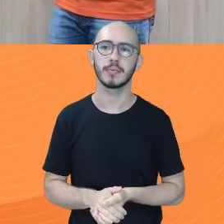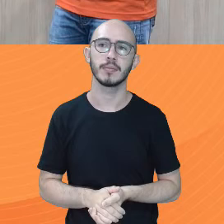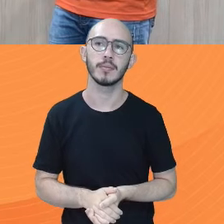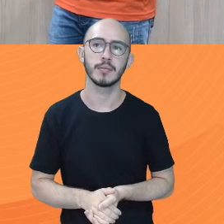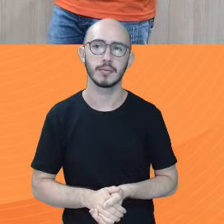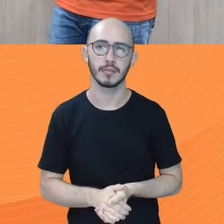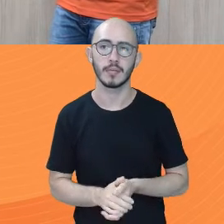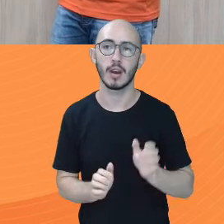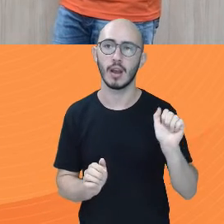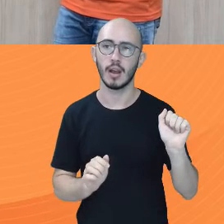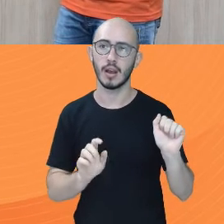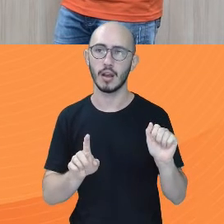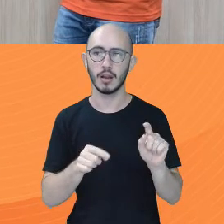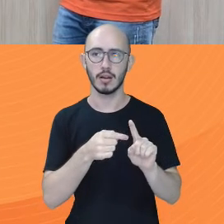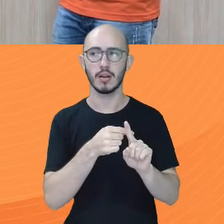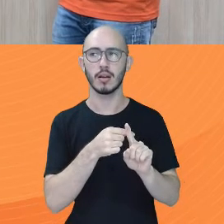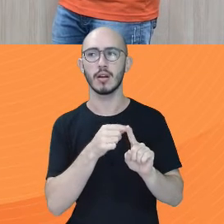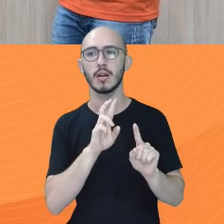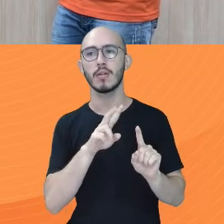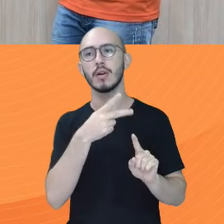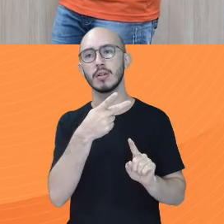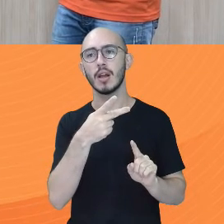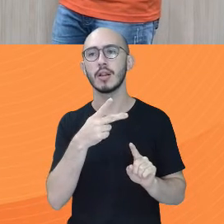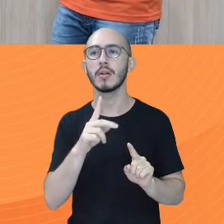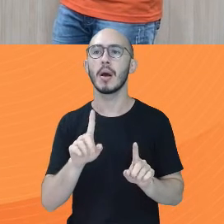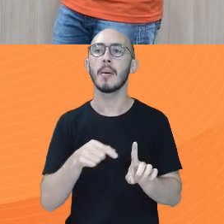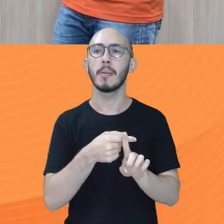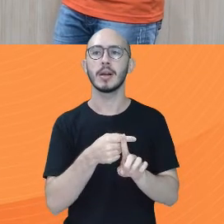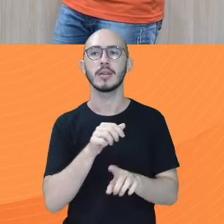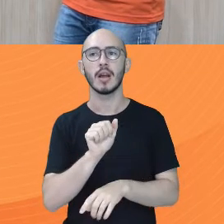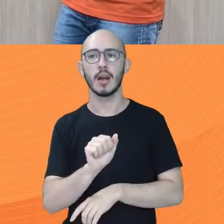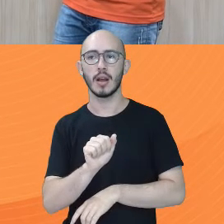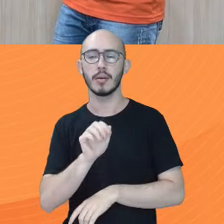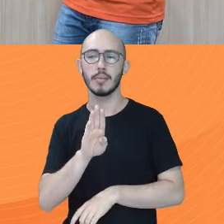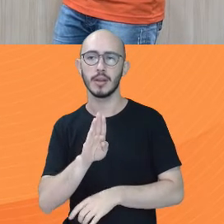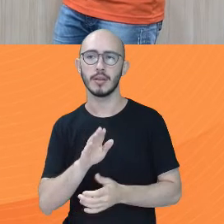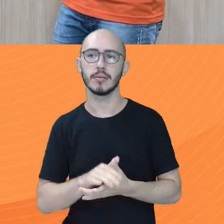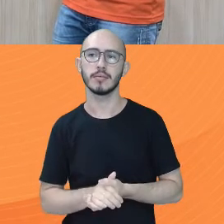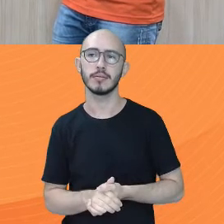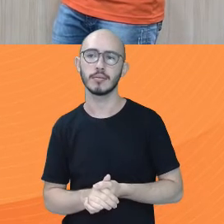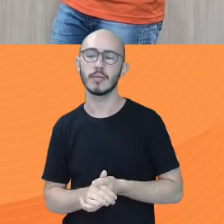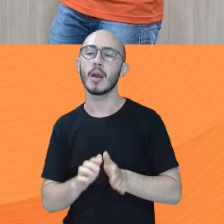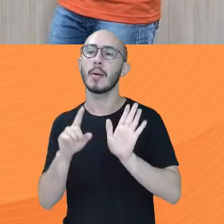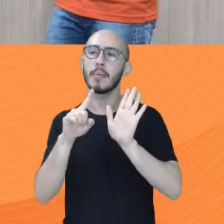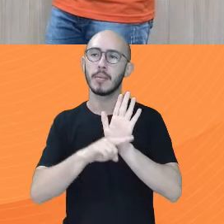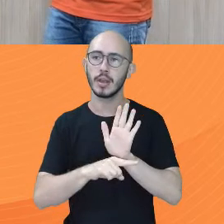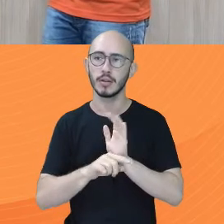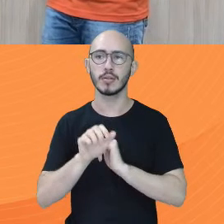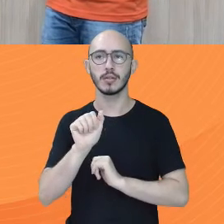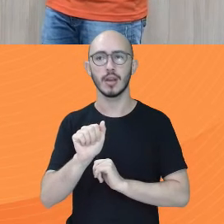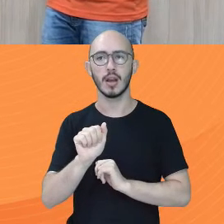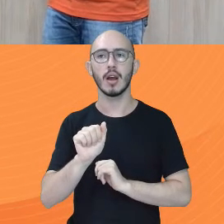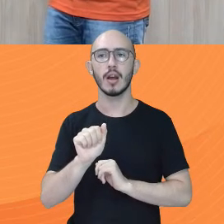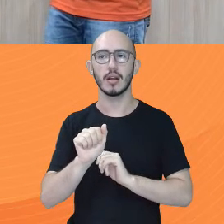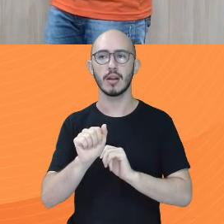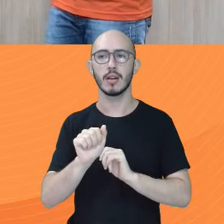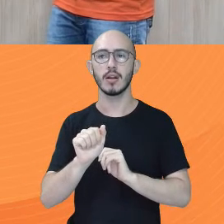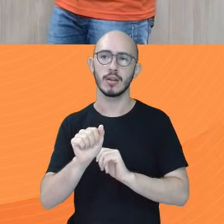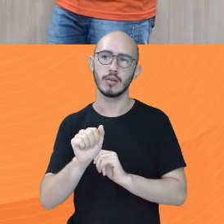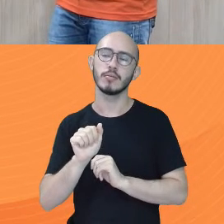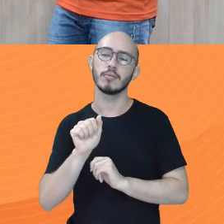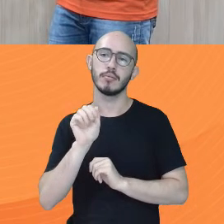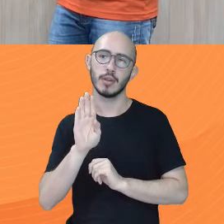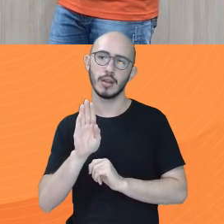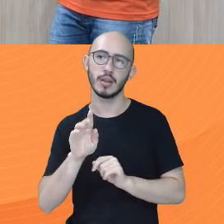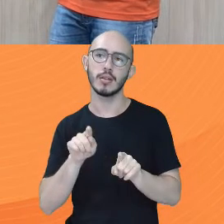mais A vezes B, certo? Eu tenho aí AB, menos A vezes B, também vai